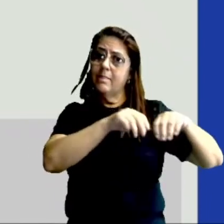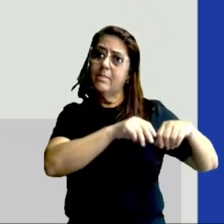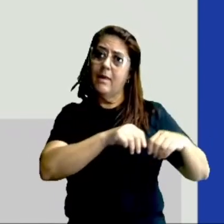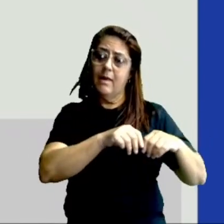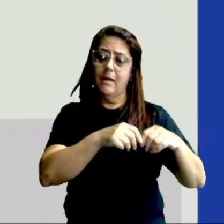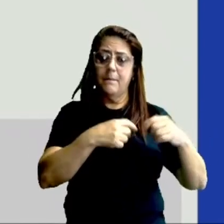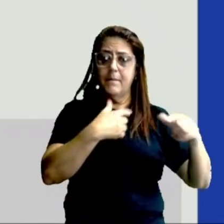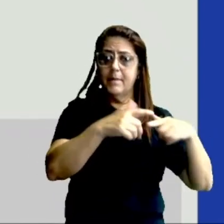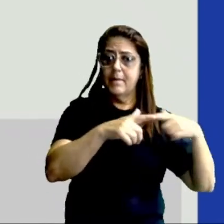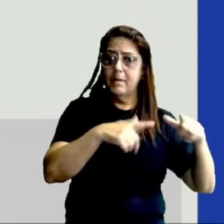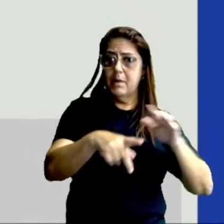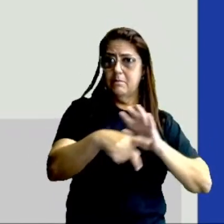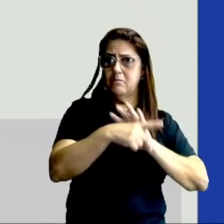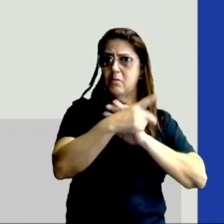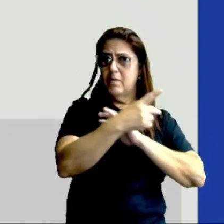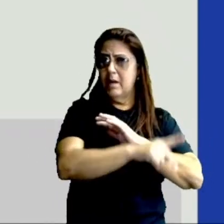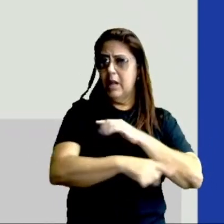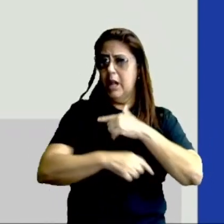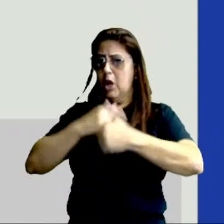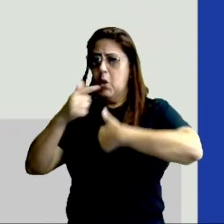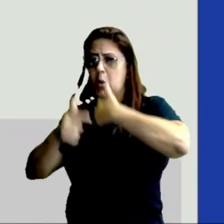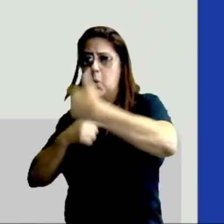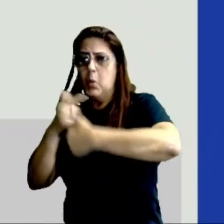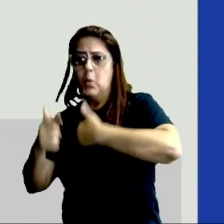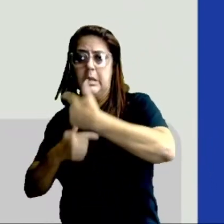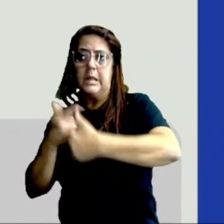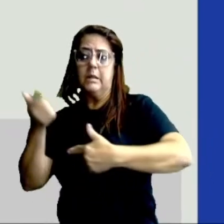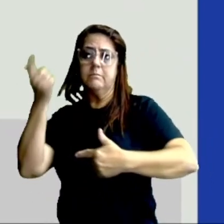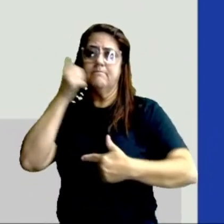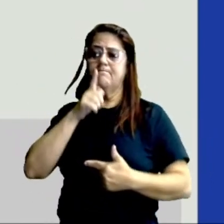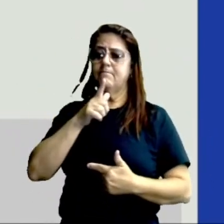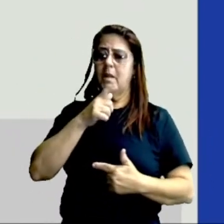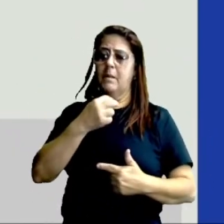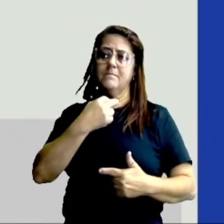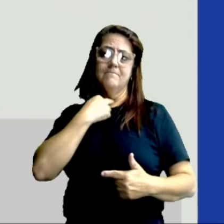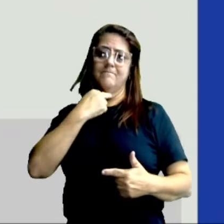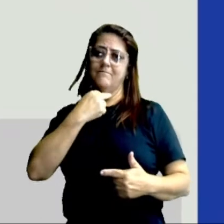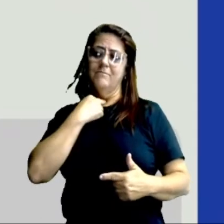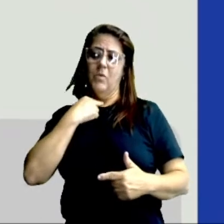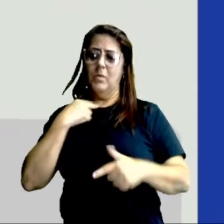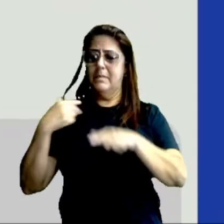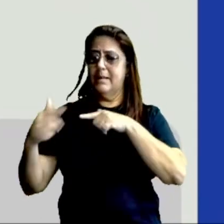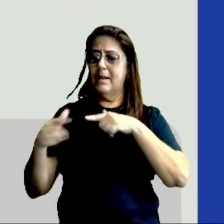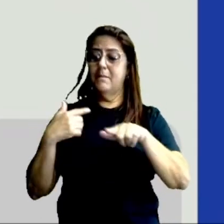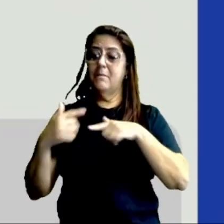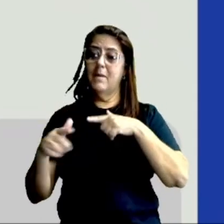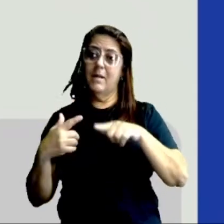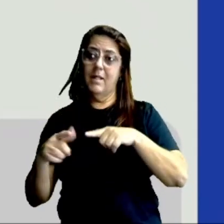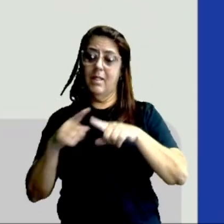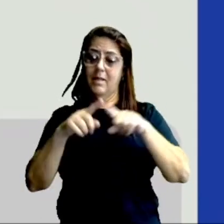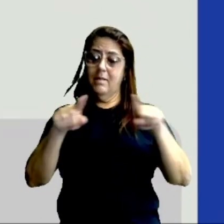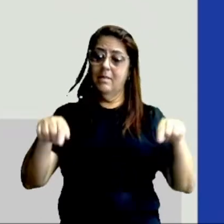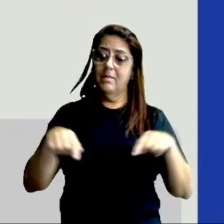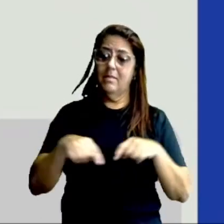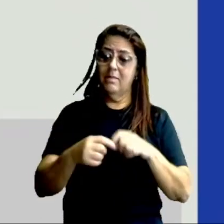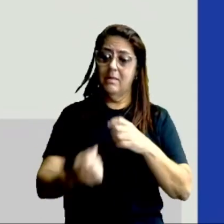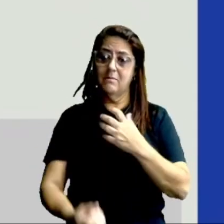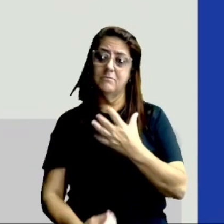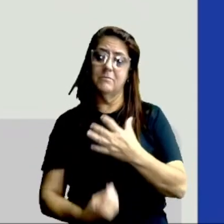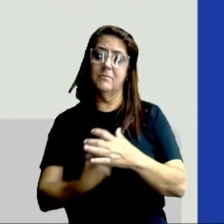como uma comunidade que e ainda não podem produzir ou seja não podem sobreviver dessa